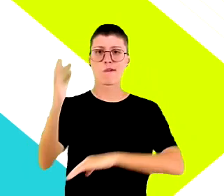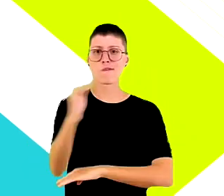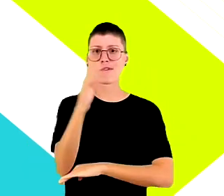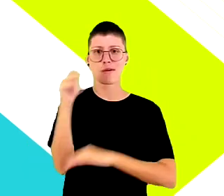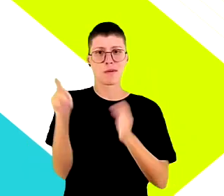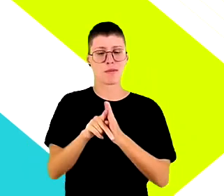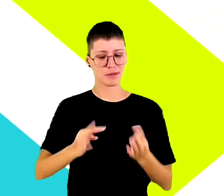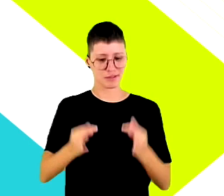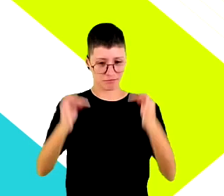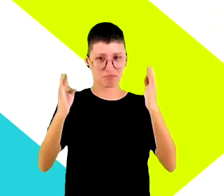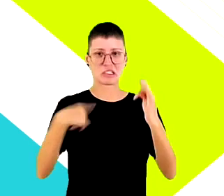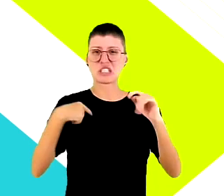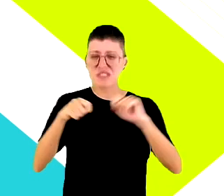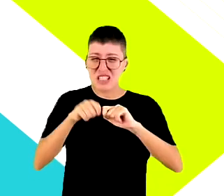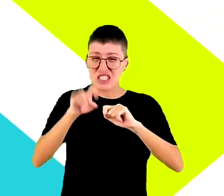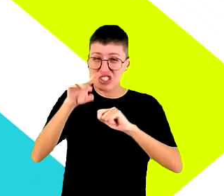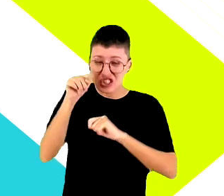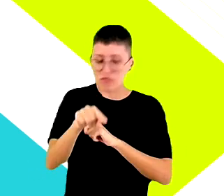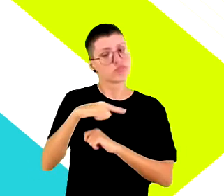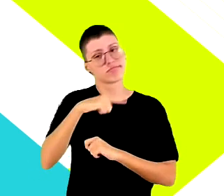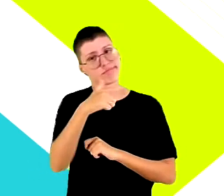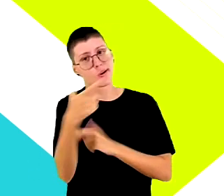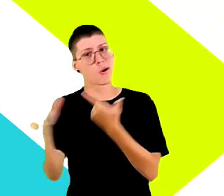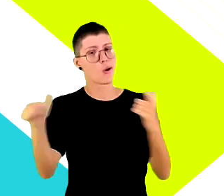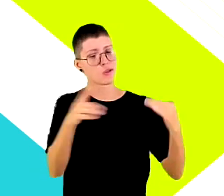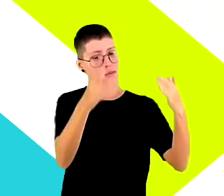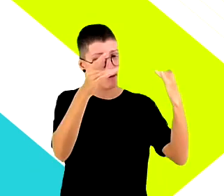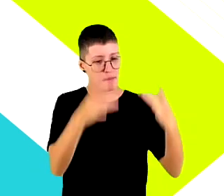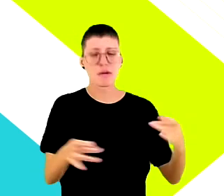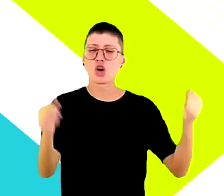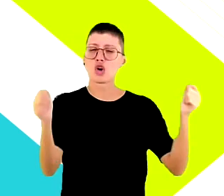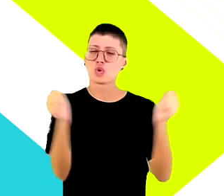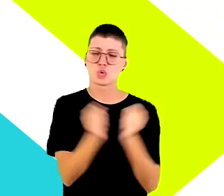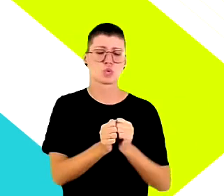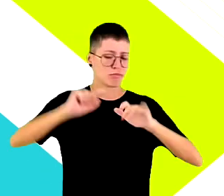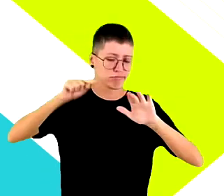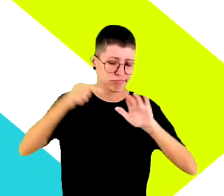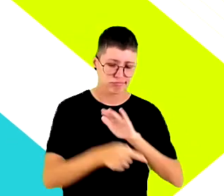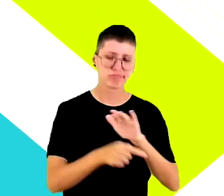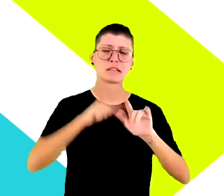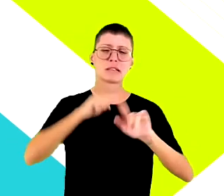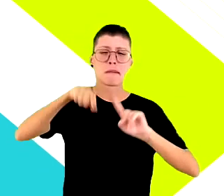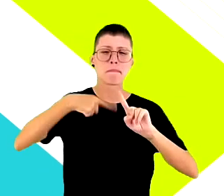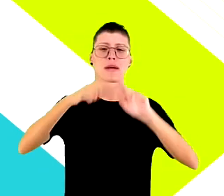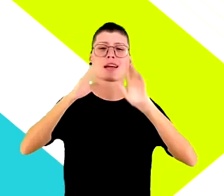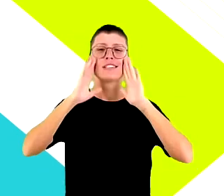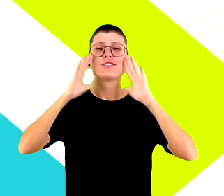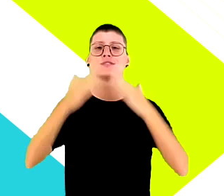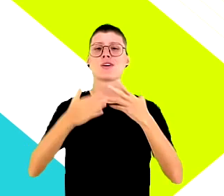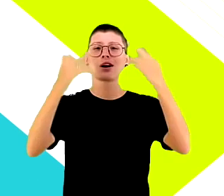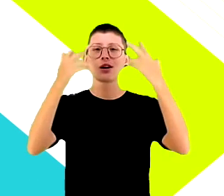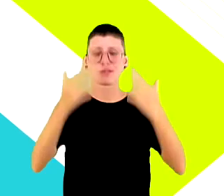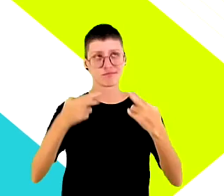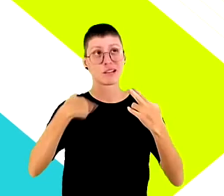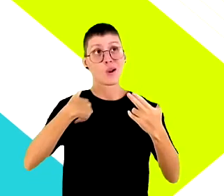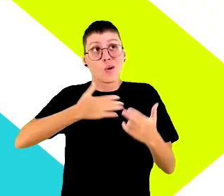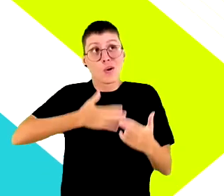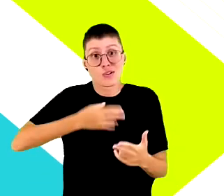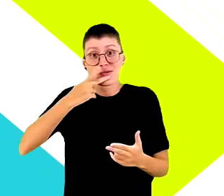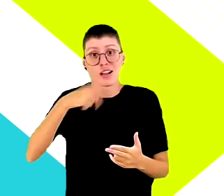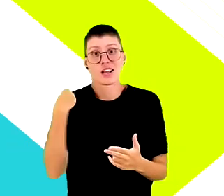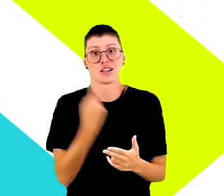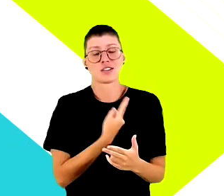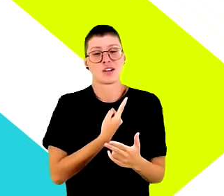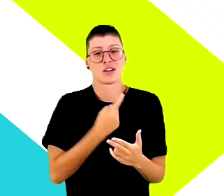só isso. A gente faz isso com muita profundidade, mas a gente foca, e eu costumo dizer que nós somos uma edtech